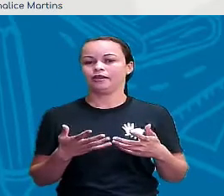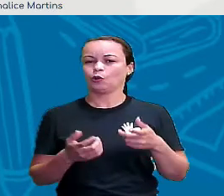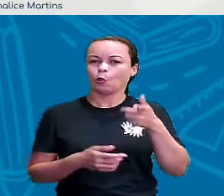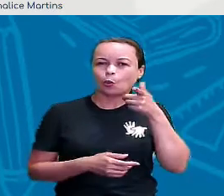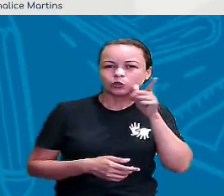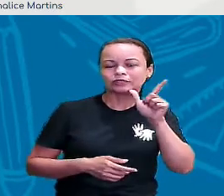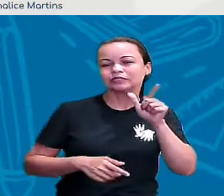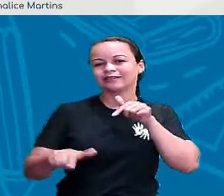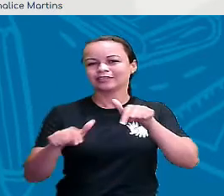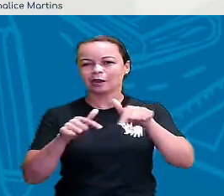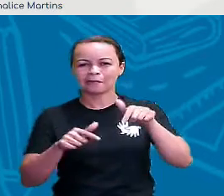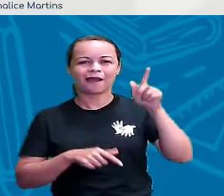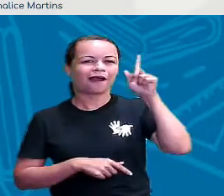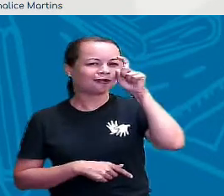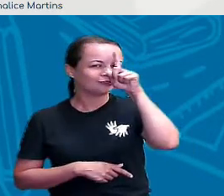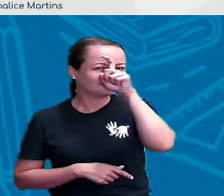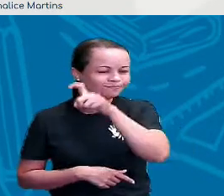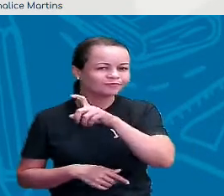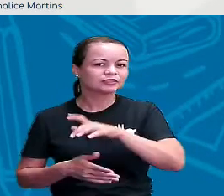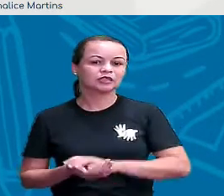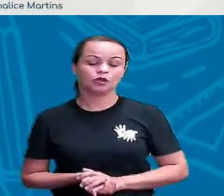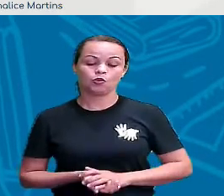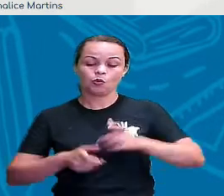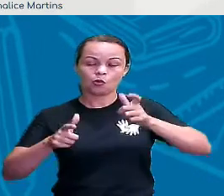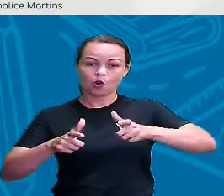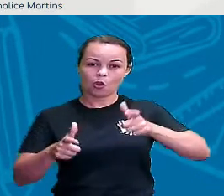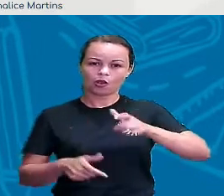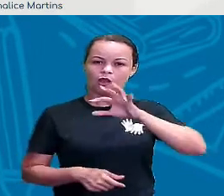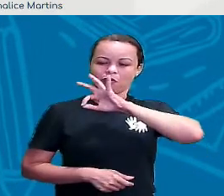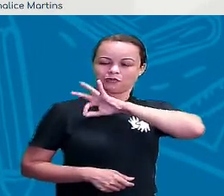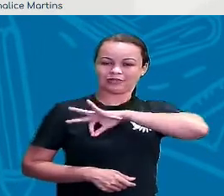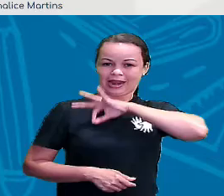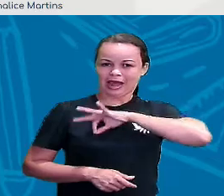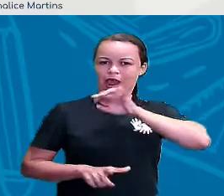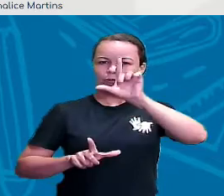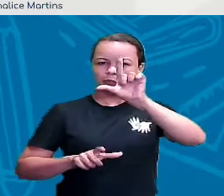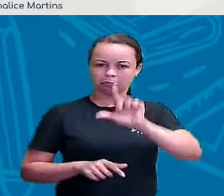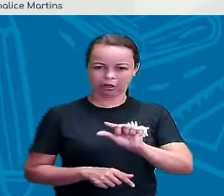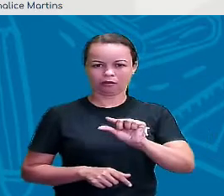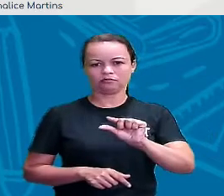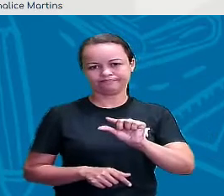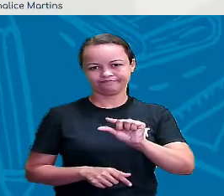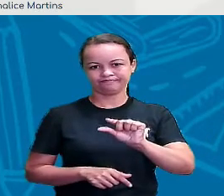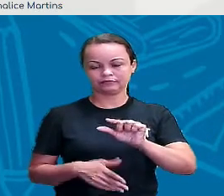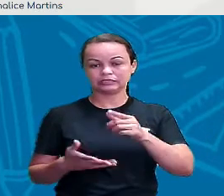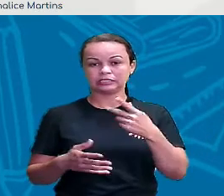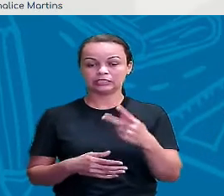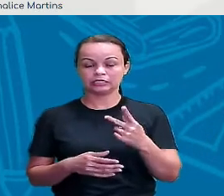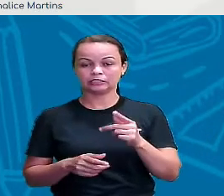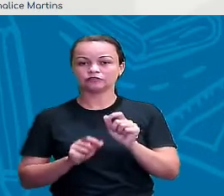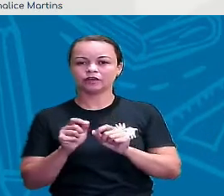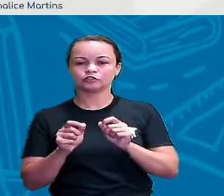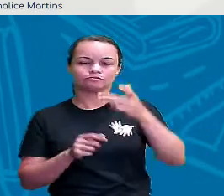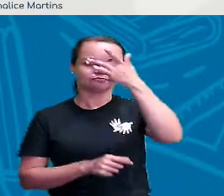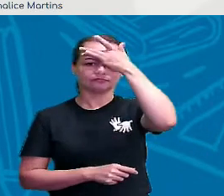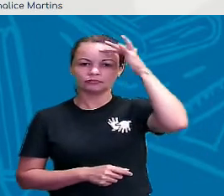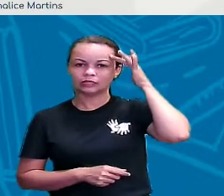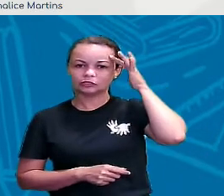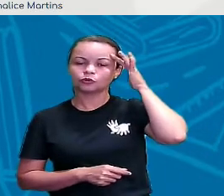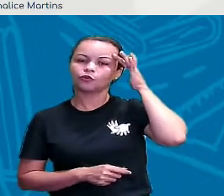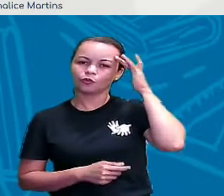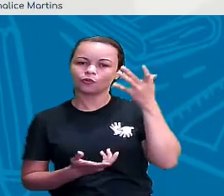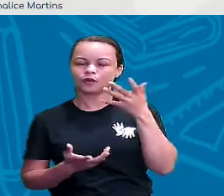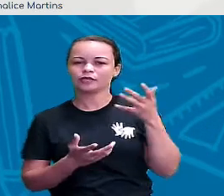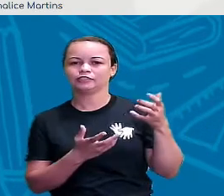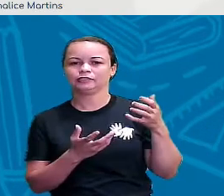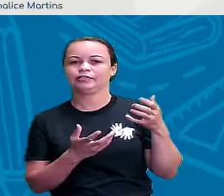conseguir emprego, locais com salários muito baixos, né? Isso faz com que as pessoas